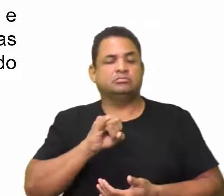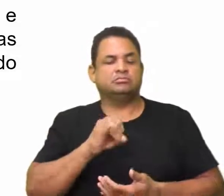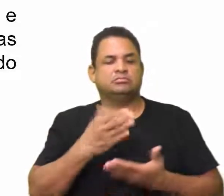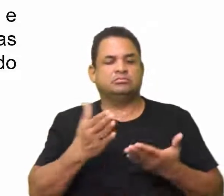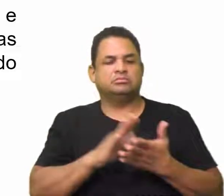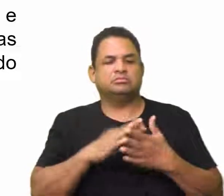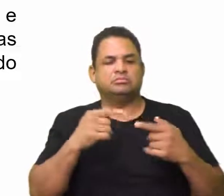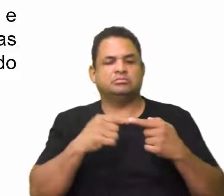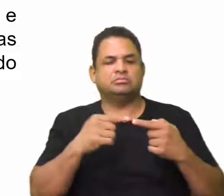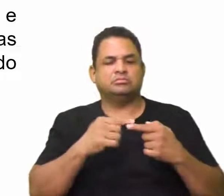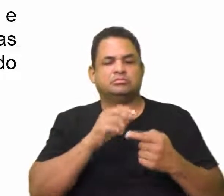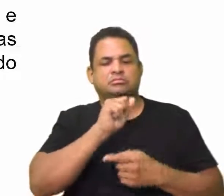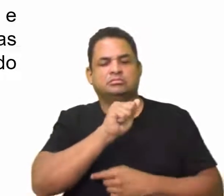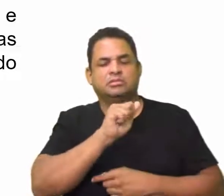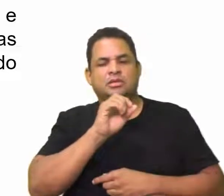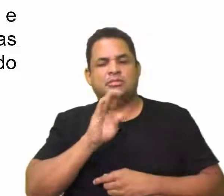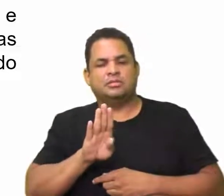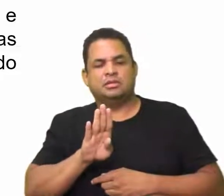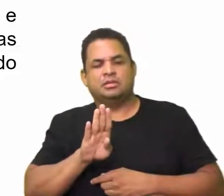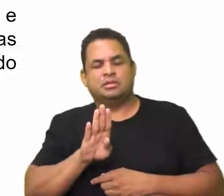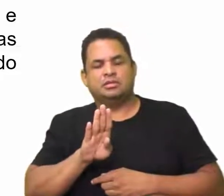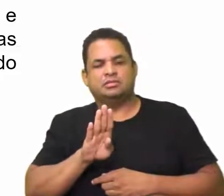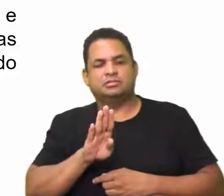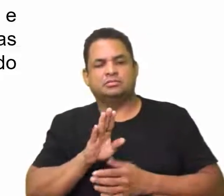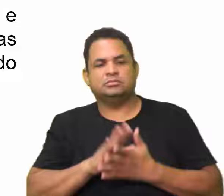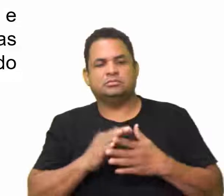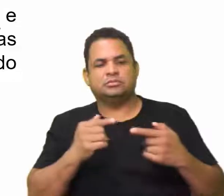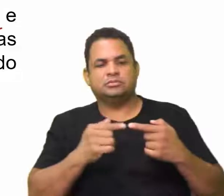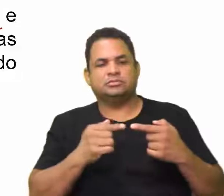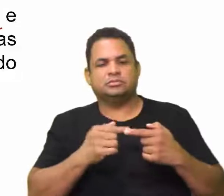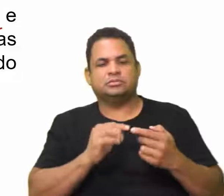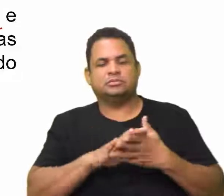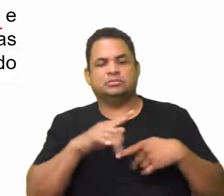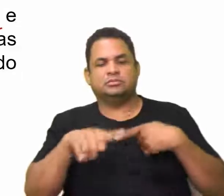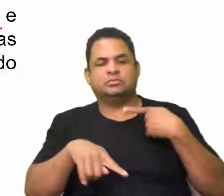contato os corpos A e B, só A e B, e